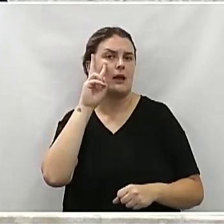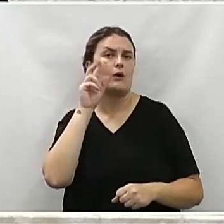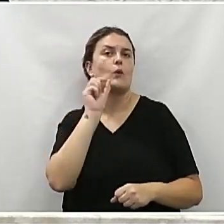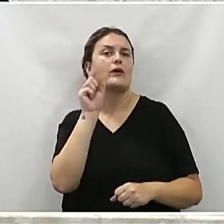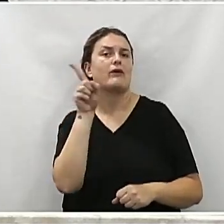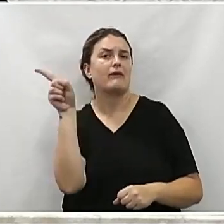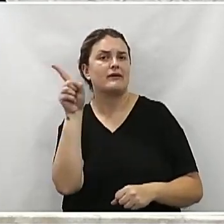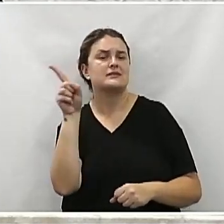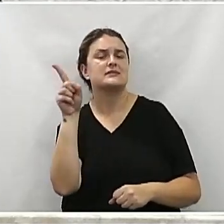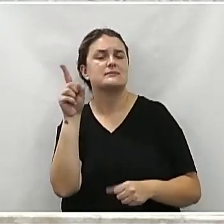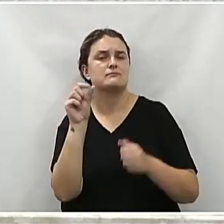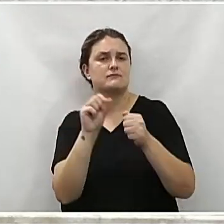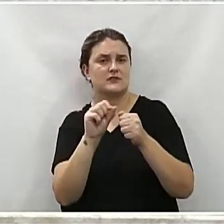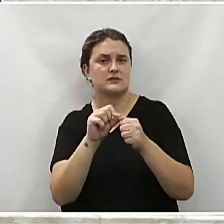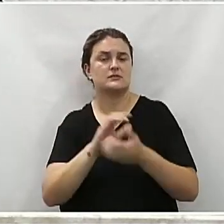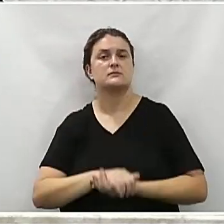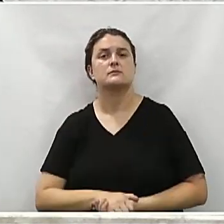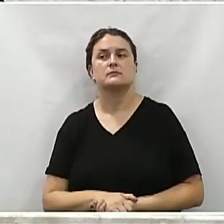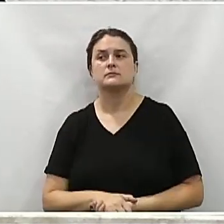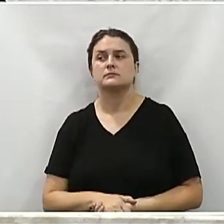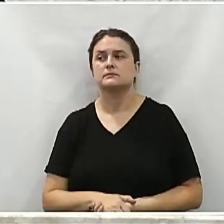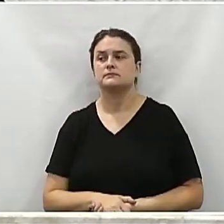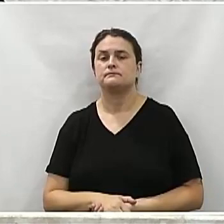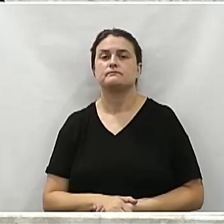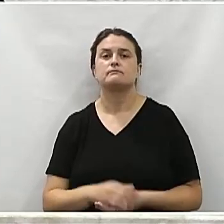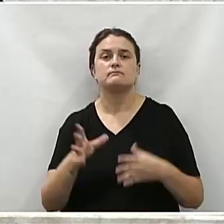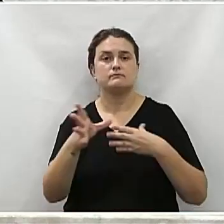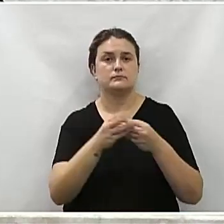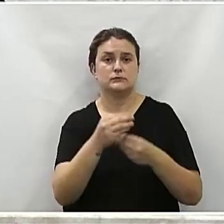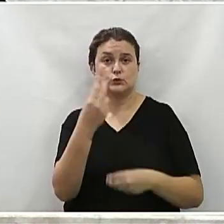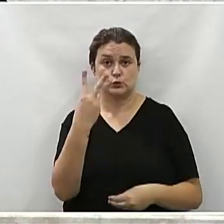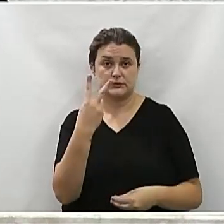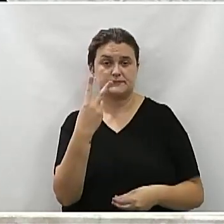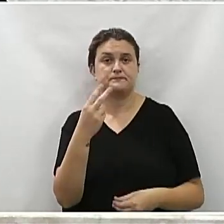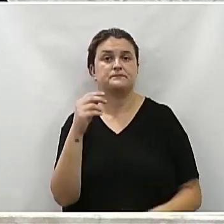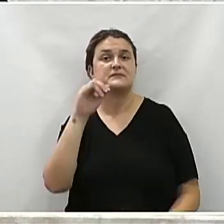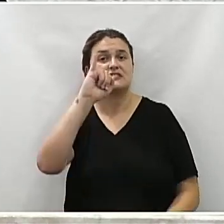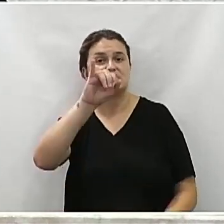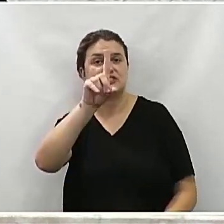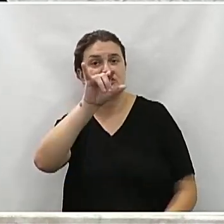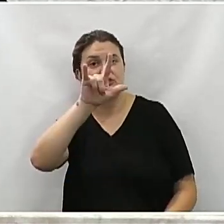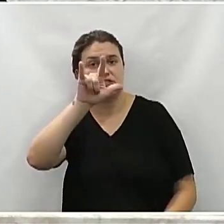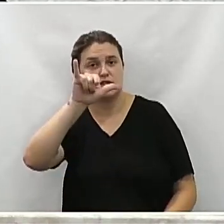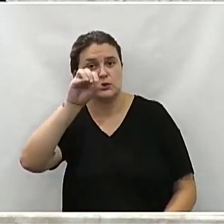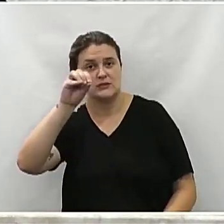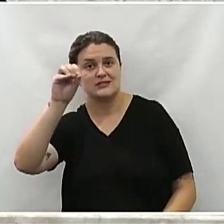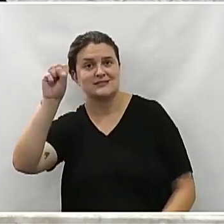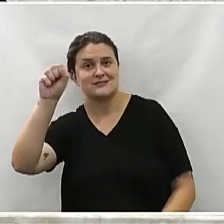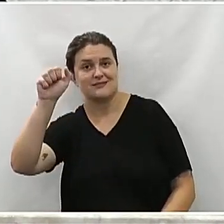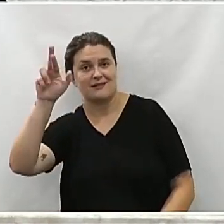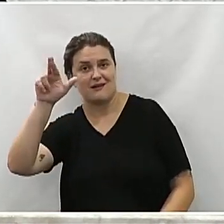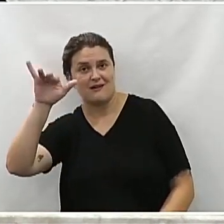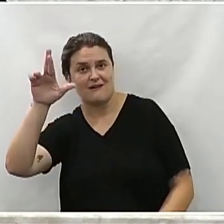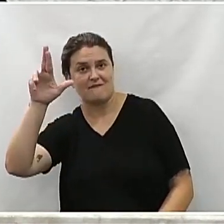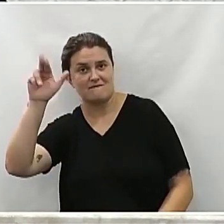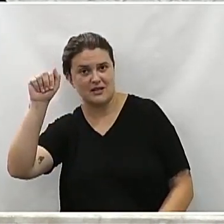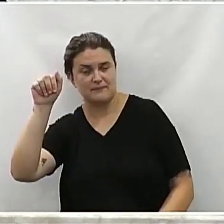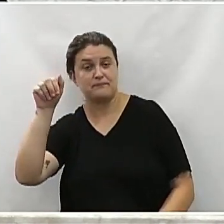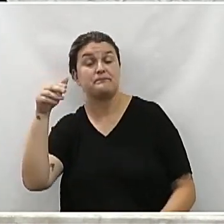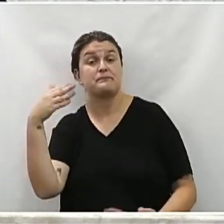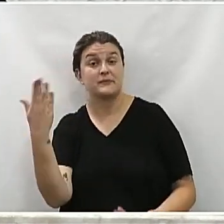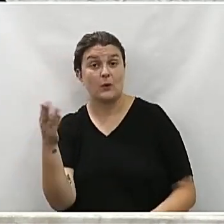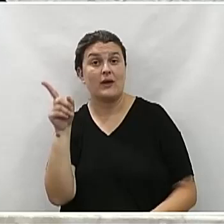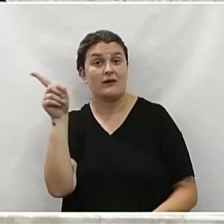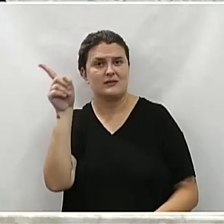obra desse homem tão importante. Anexo 2. Idílio Saraiva. O nome da rua será dado a